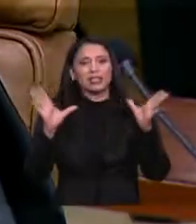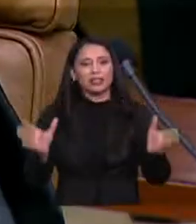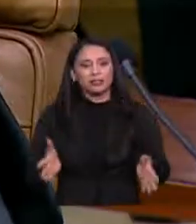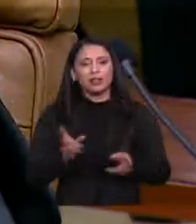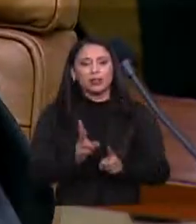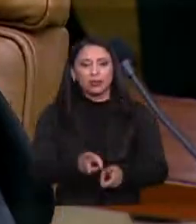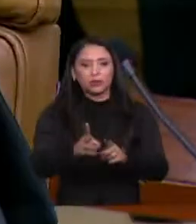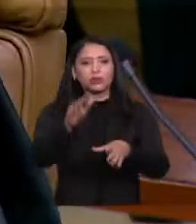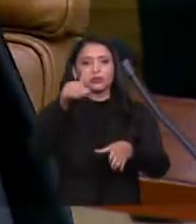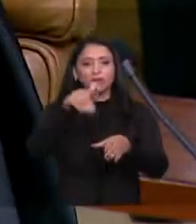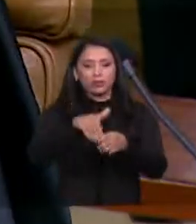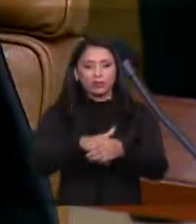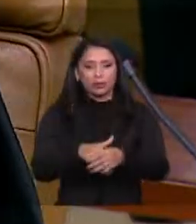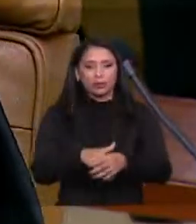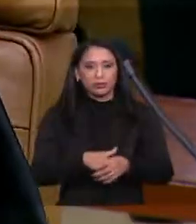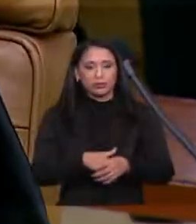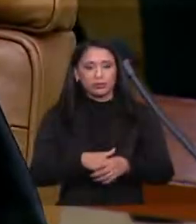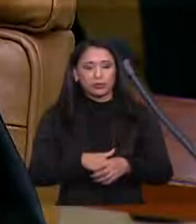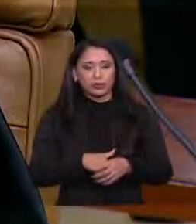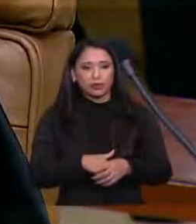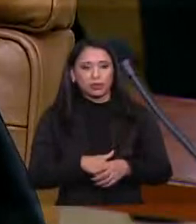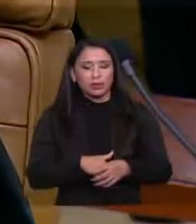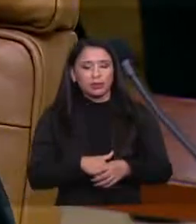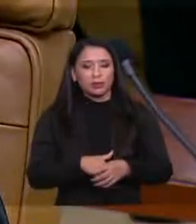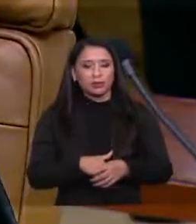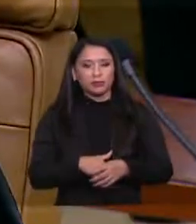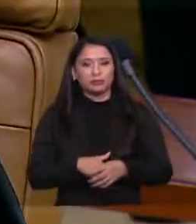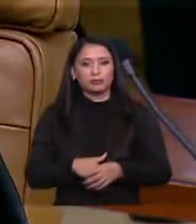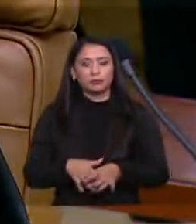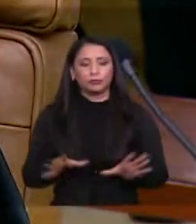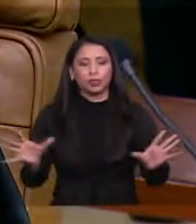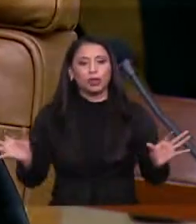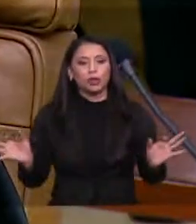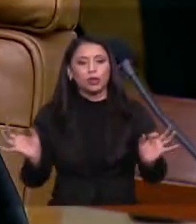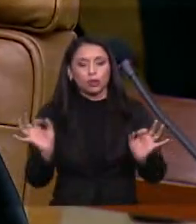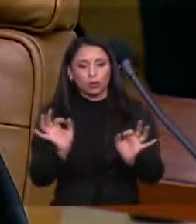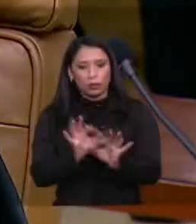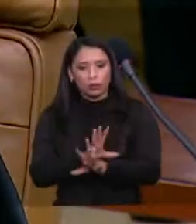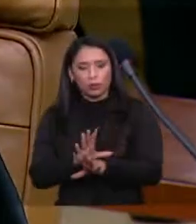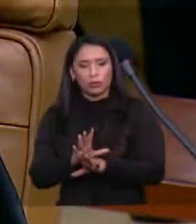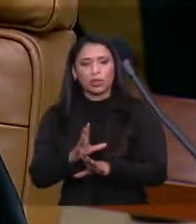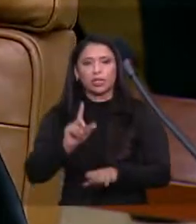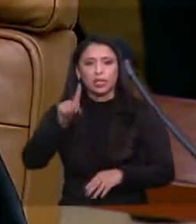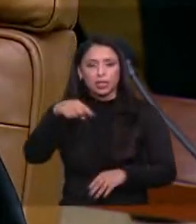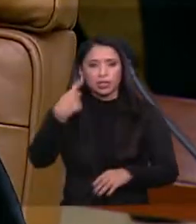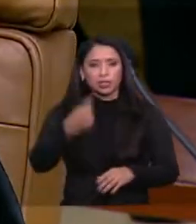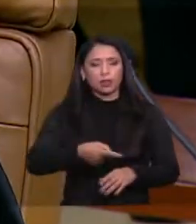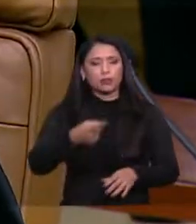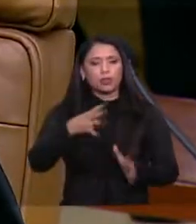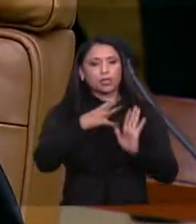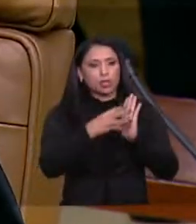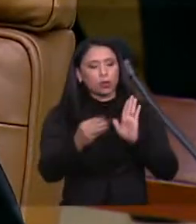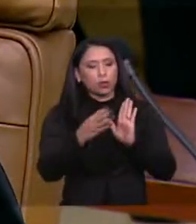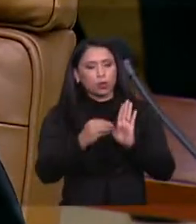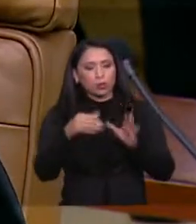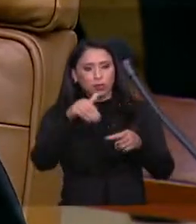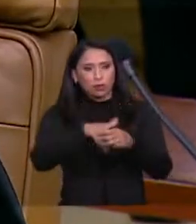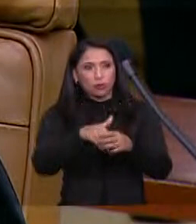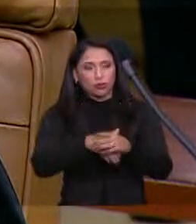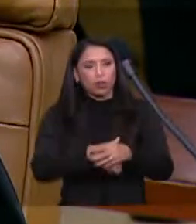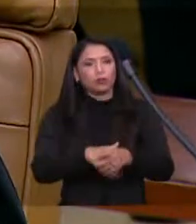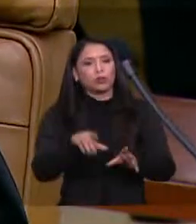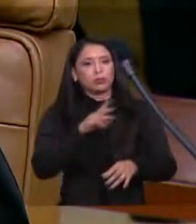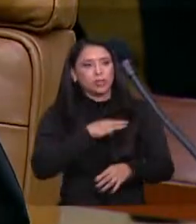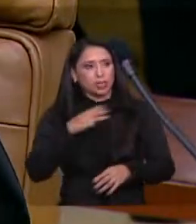agradeço e assim concluo por inteiro e também poderia fazer chegar cópia do votos respectivas defesas